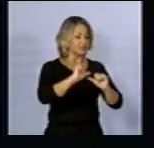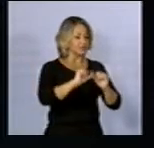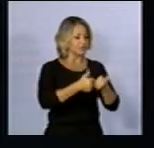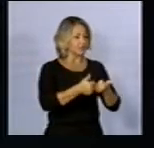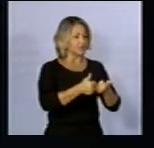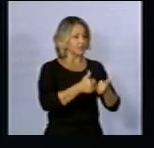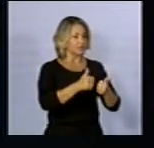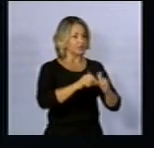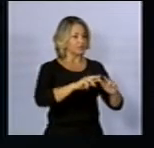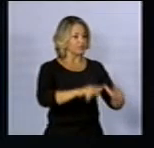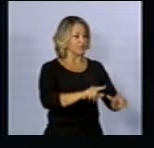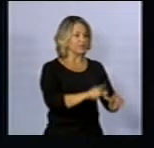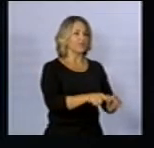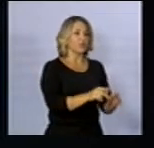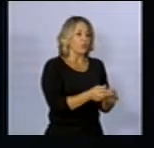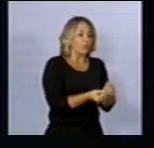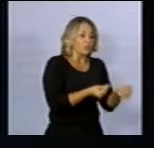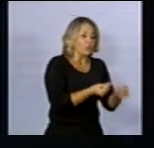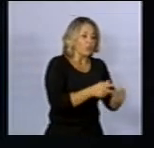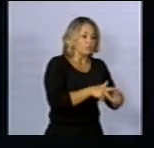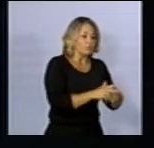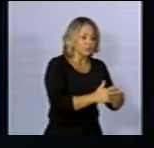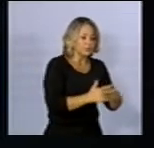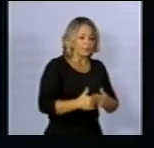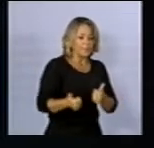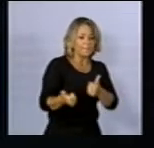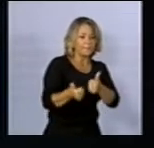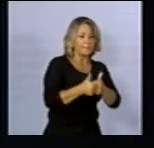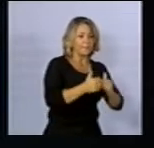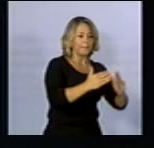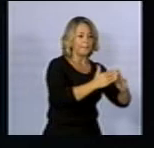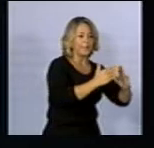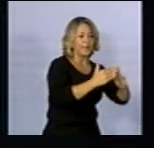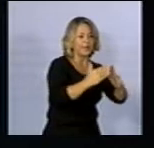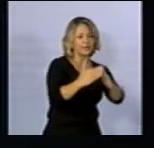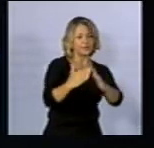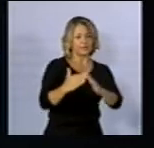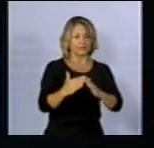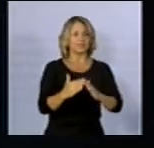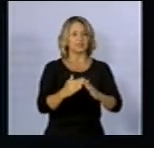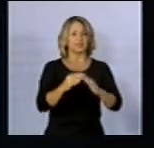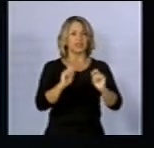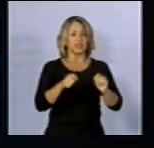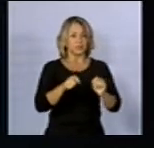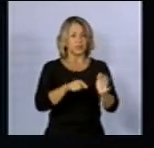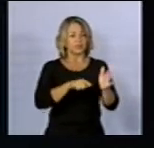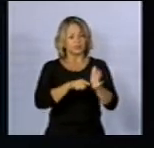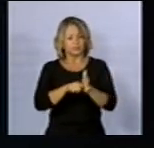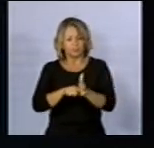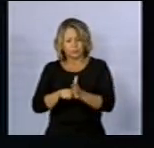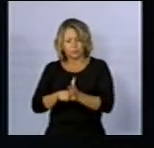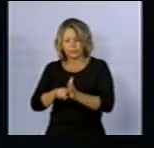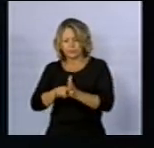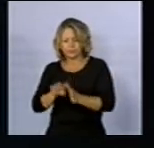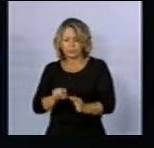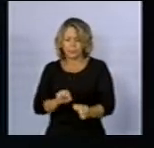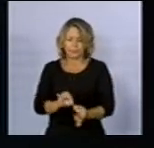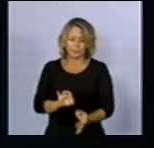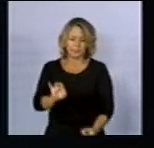aparelhagem elétrica situada ao redor dos domicílios, capaz de emitir campos